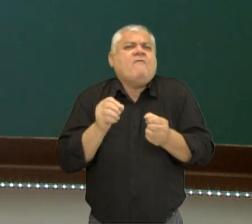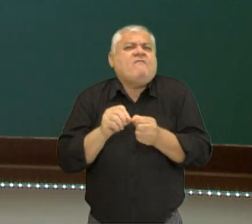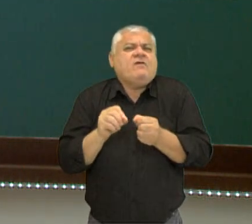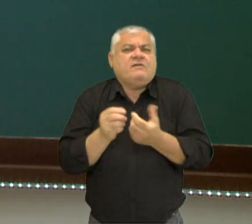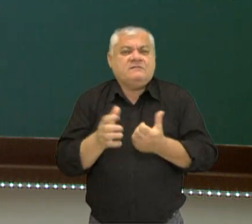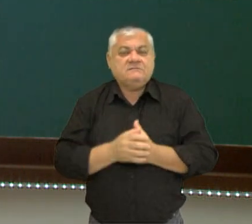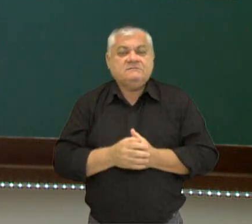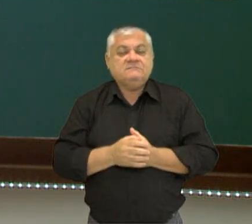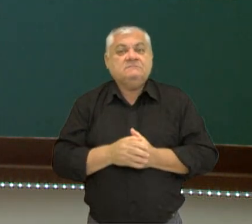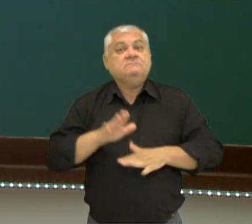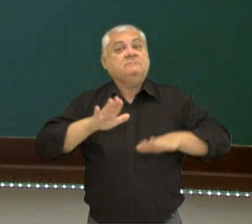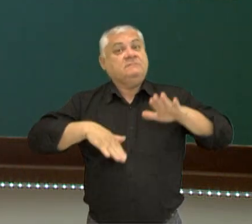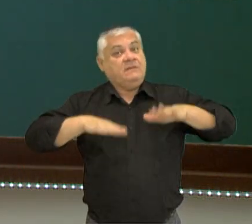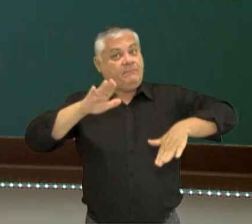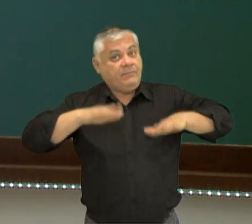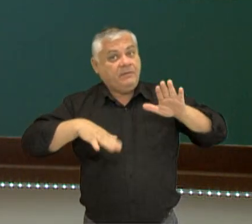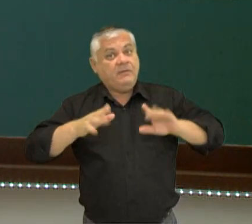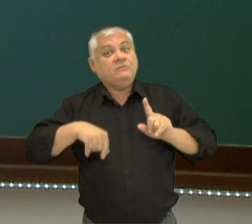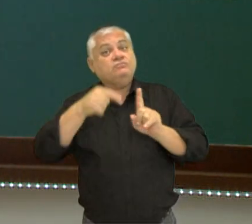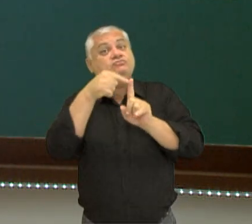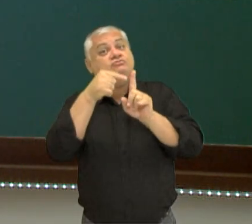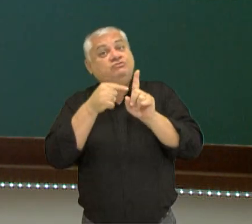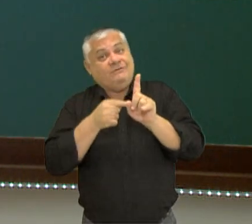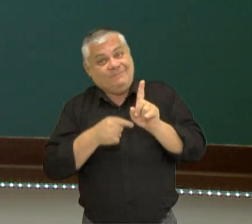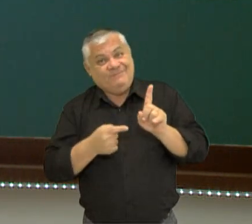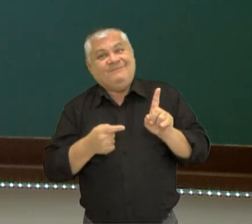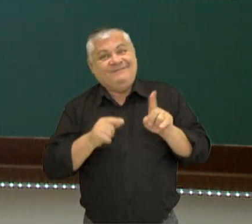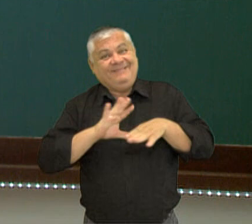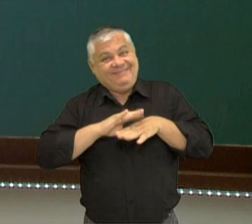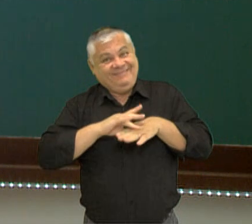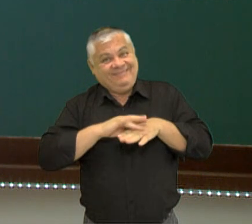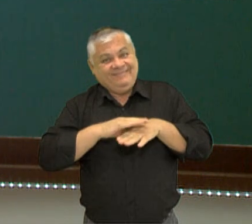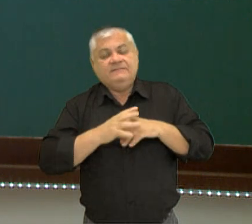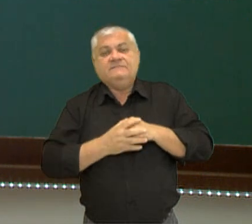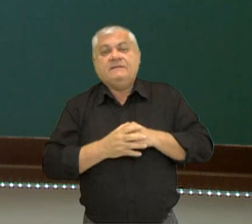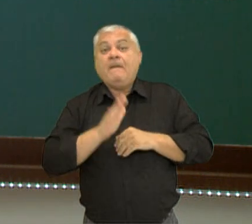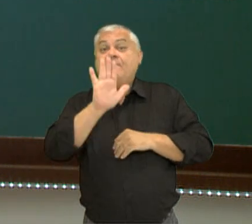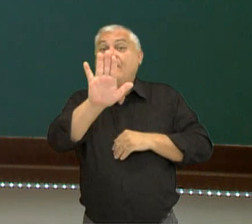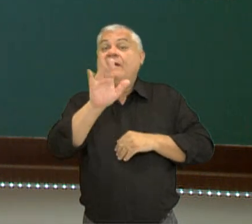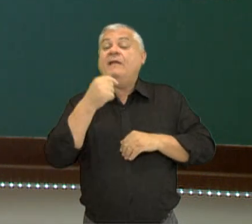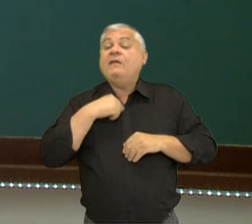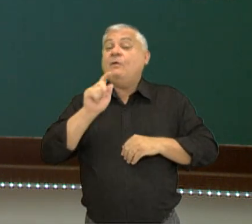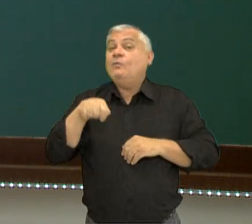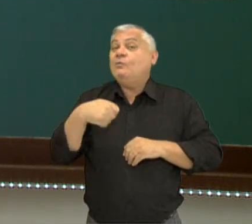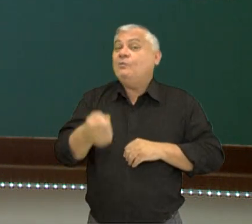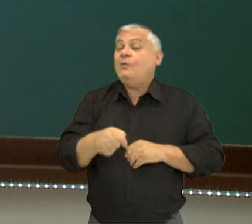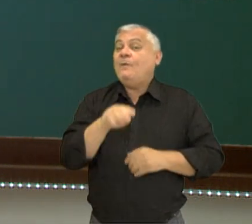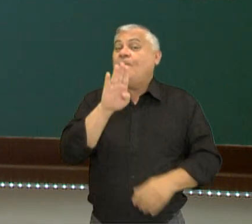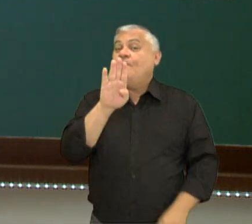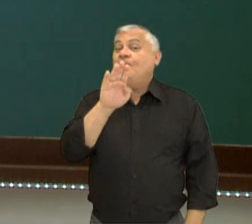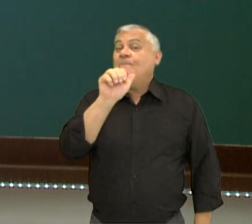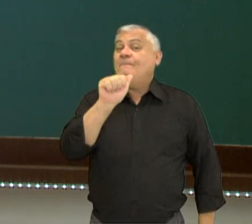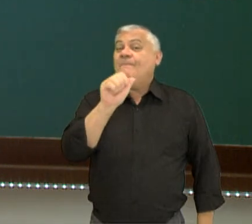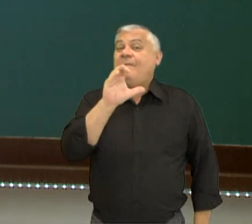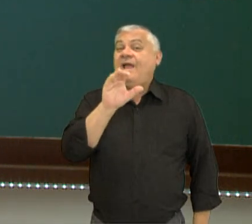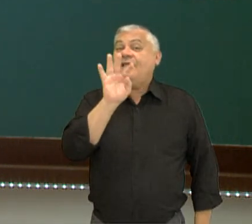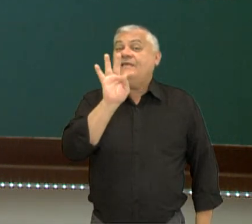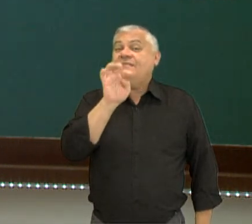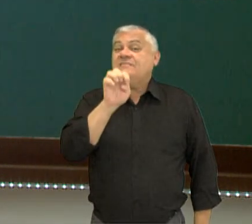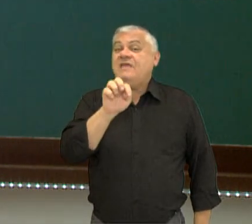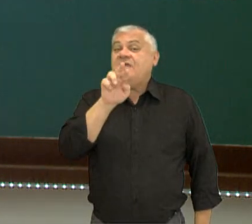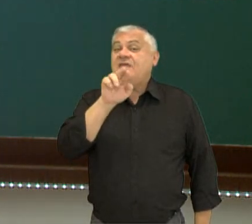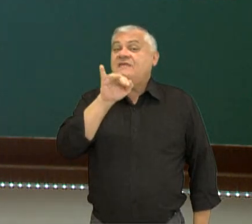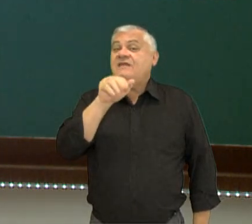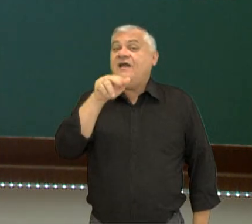feito? Vai depender do tipo de pneumonia, mas a nossa questão estava perguntando sobre a pneumonia